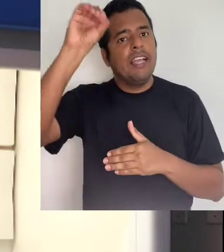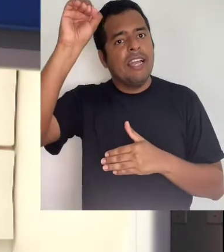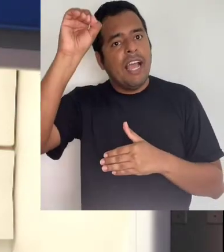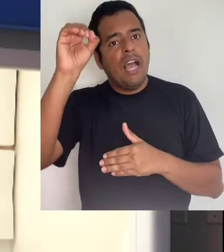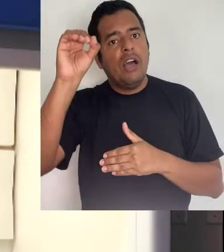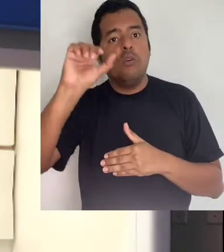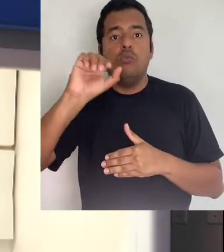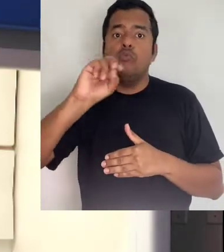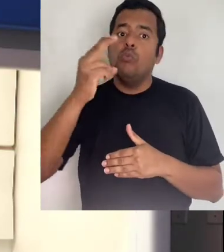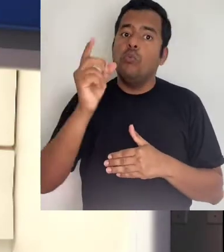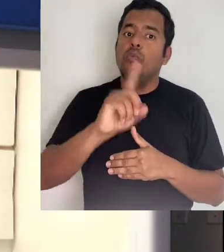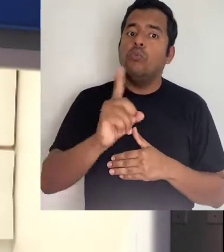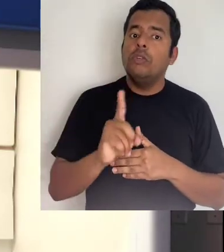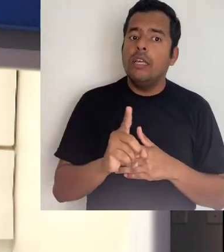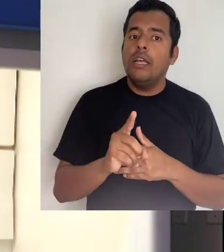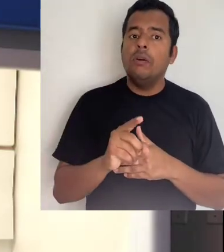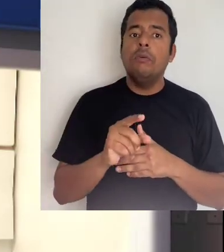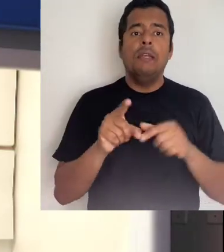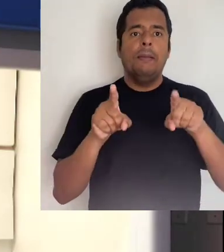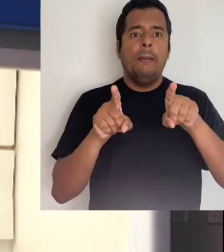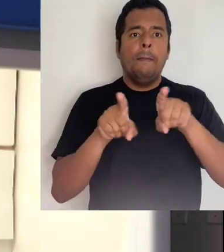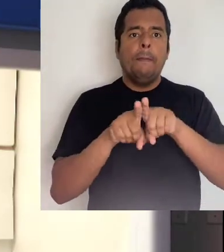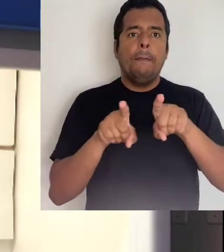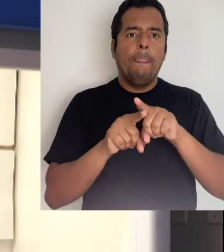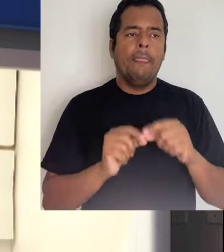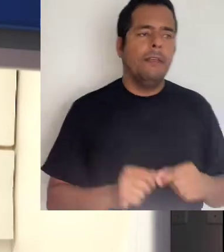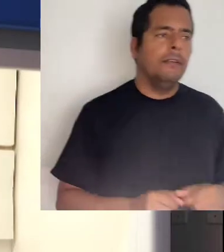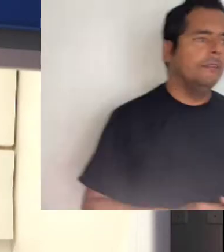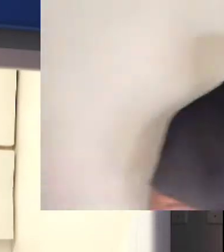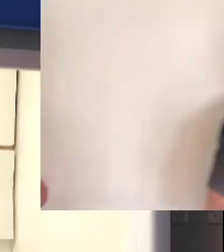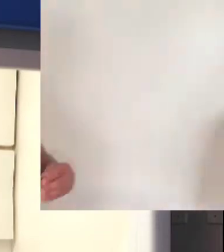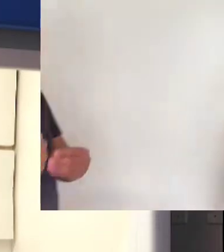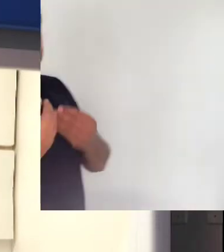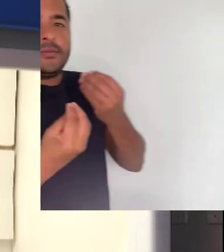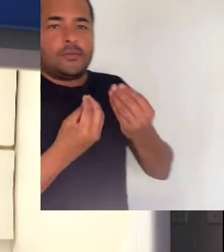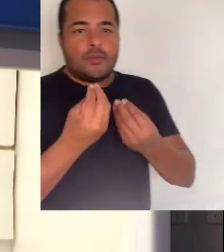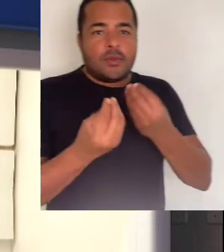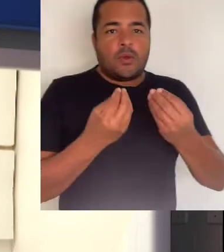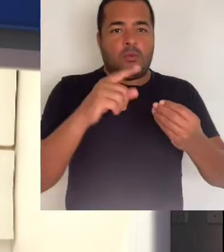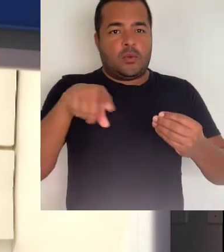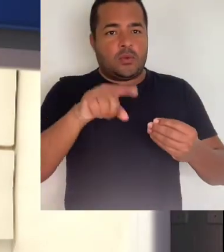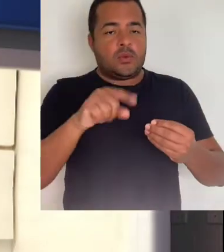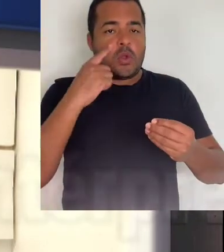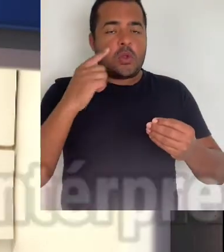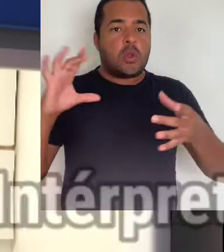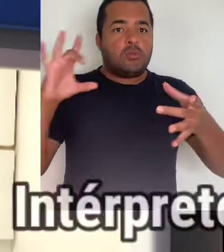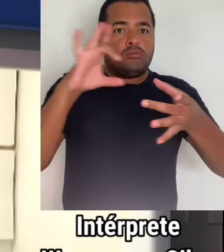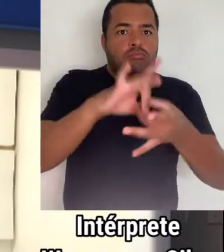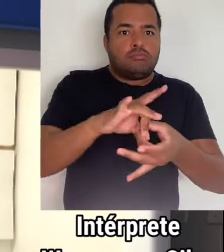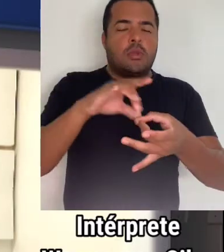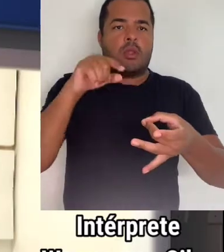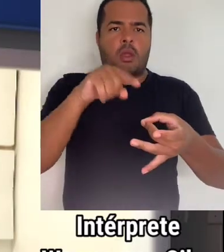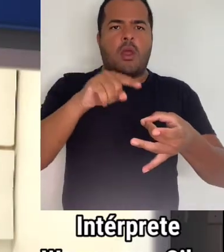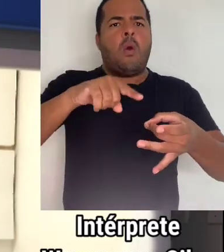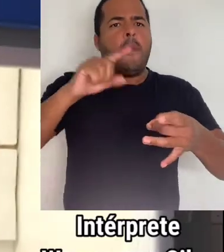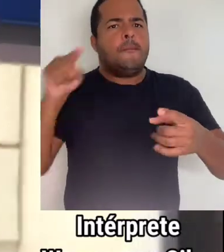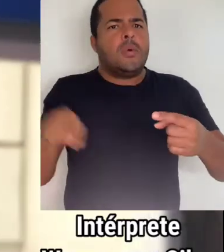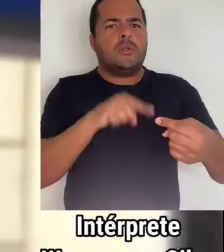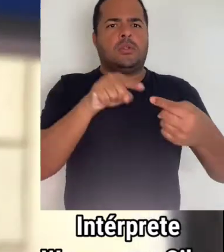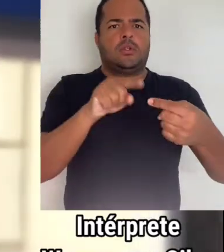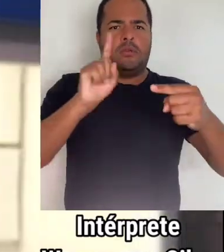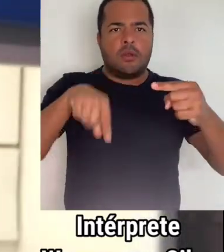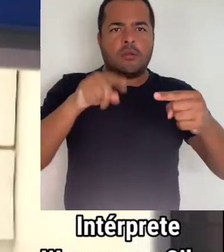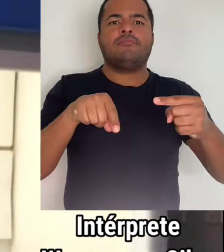de 90 ou não, 90 graus ou não, se porventura os vapores de ácido sulfúrico eles passaram para o material destilado, então